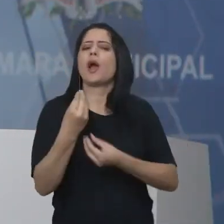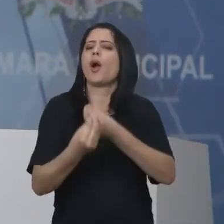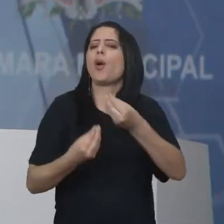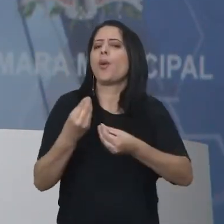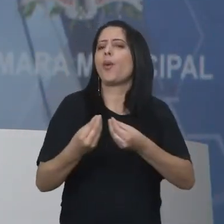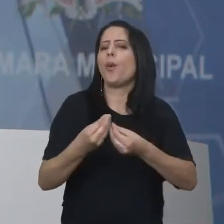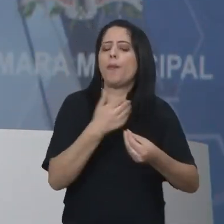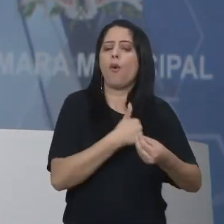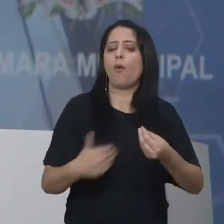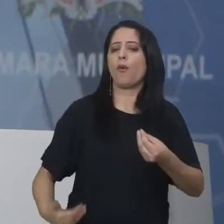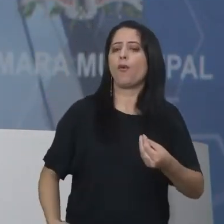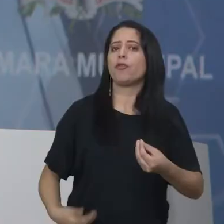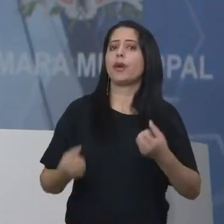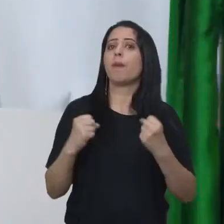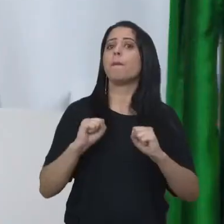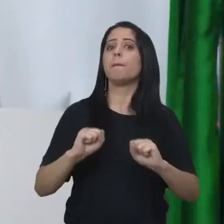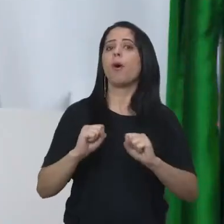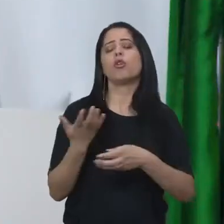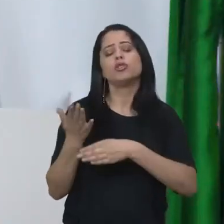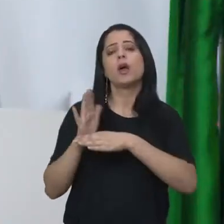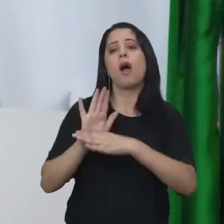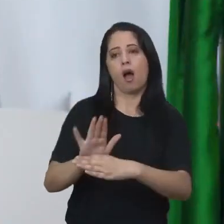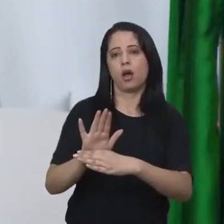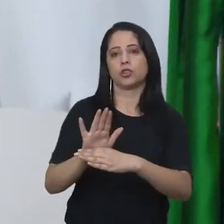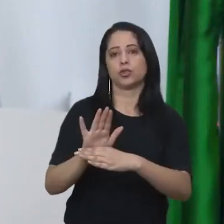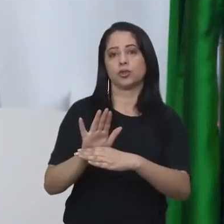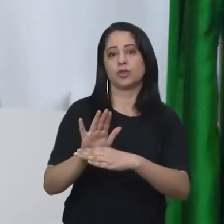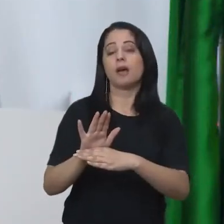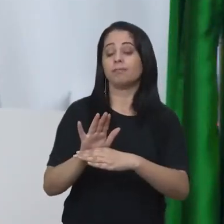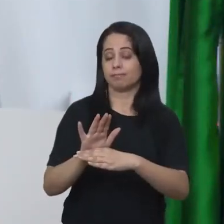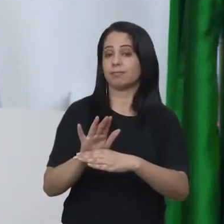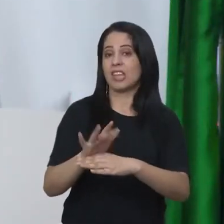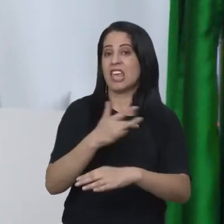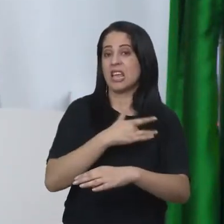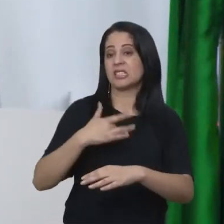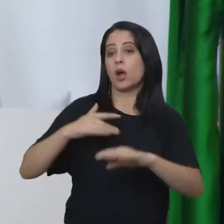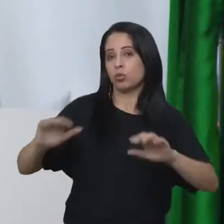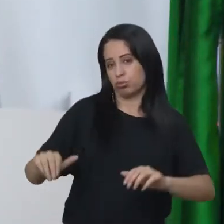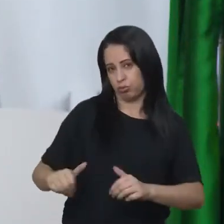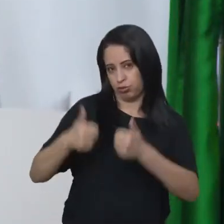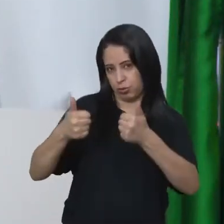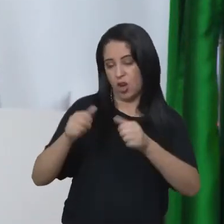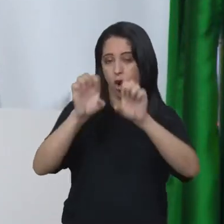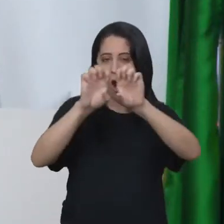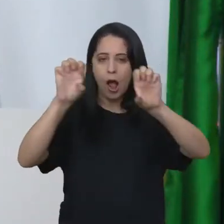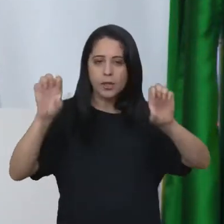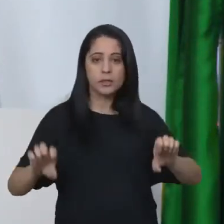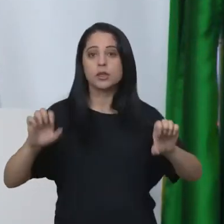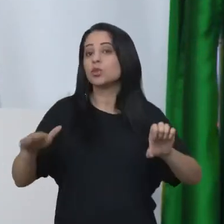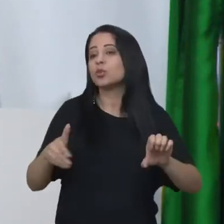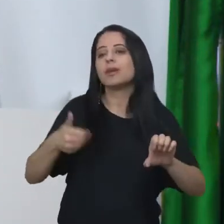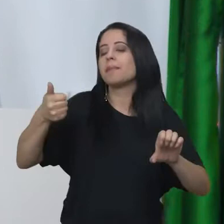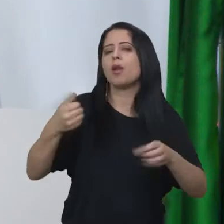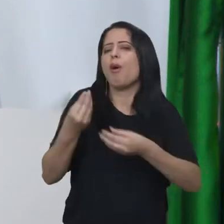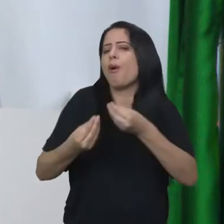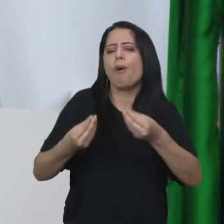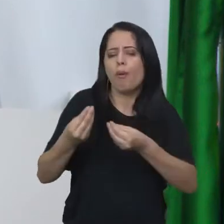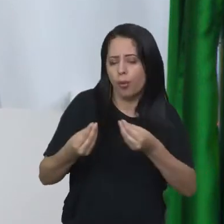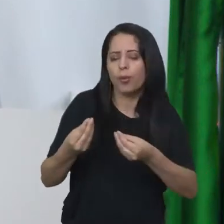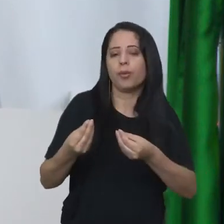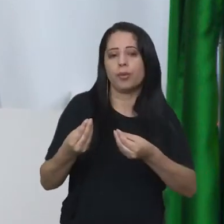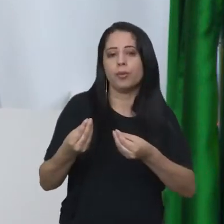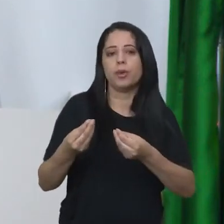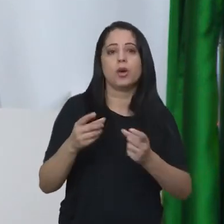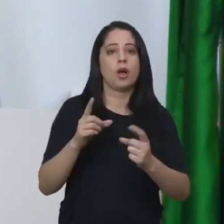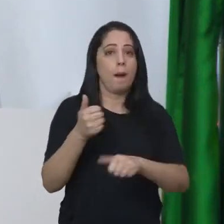poder público pode trabalhar para que a saúde pública tenha cada vez mais uma estrutura mais completa de profissionais